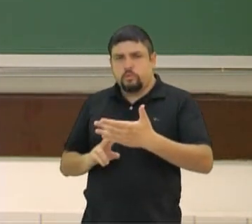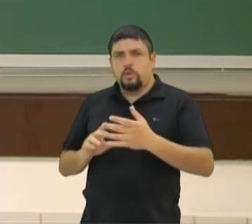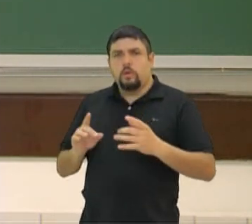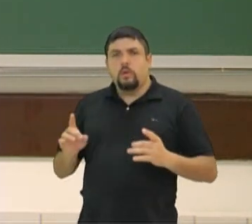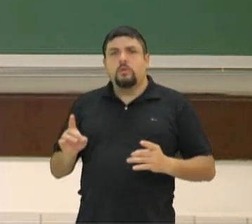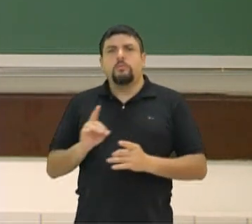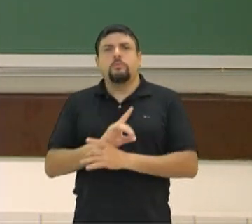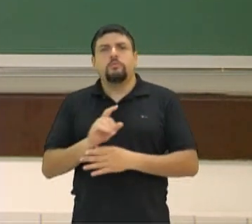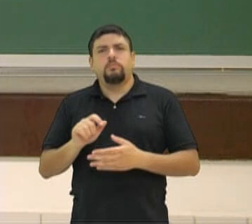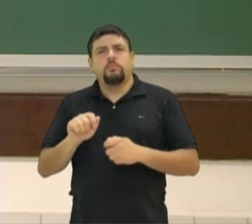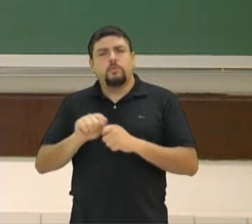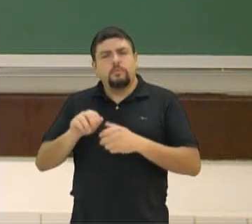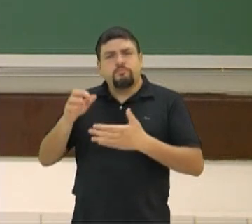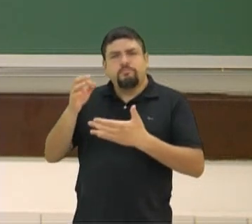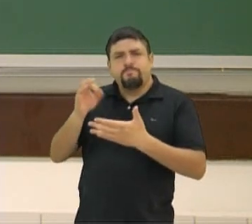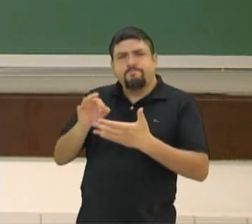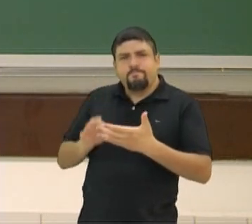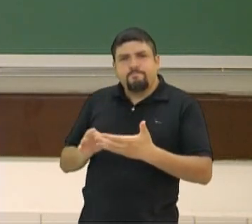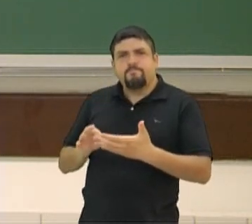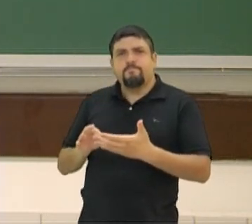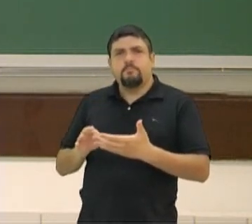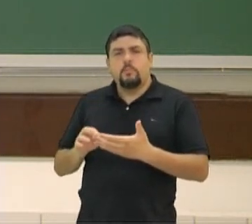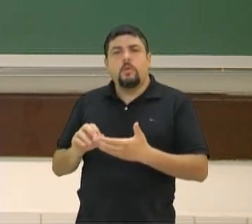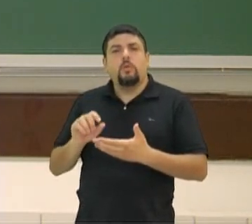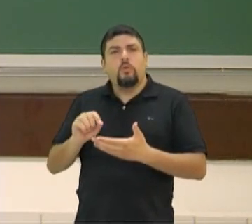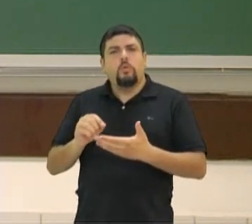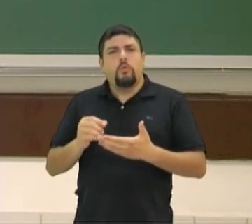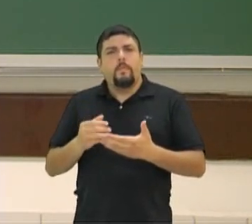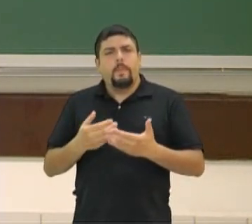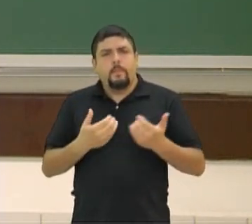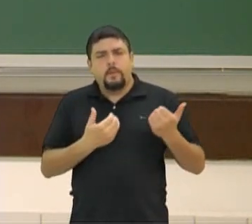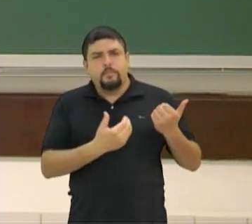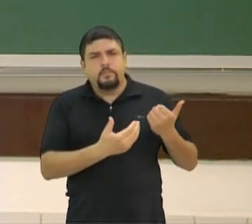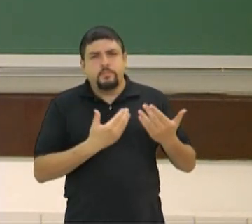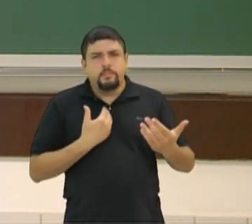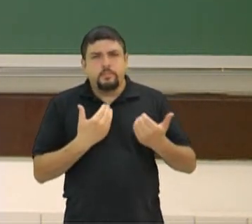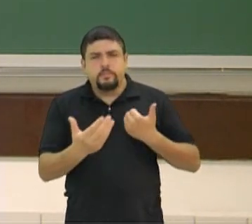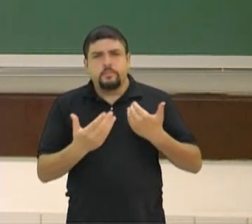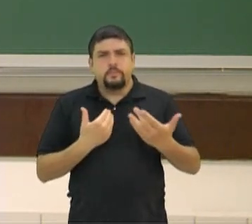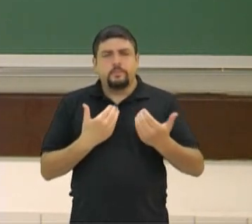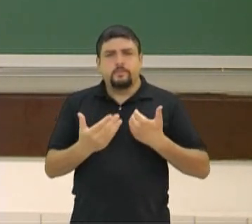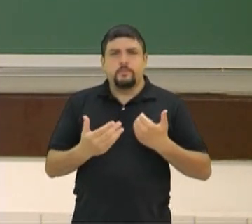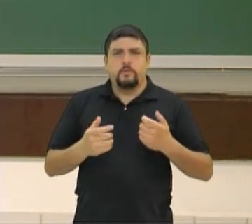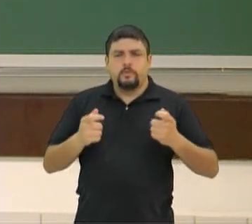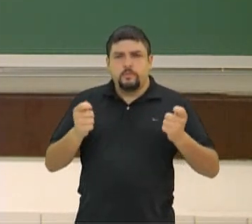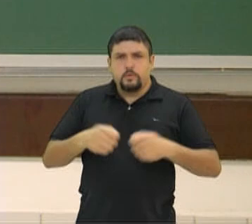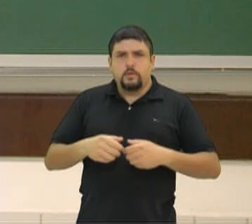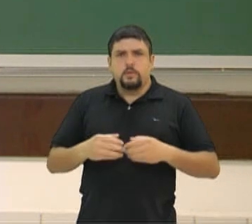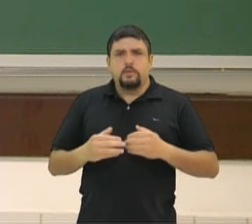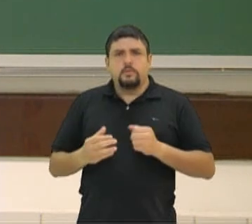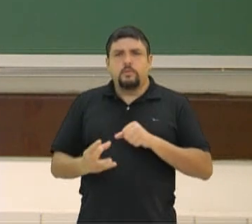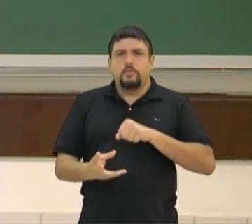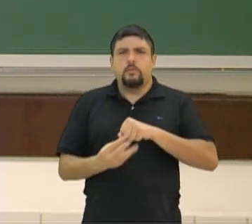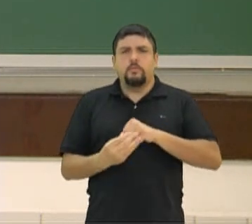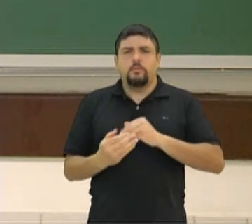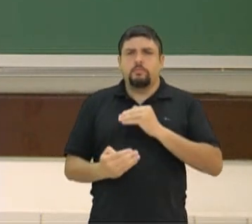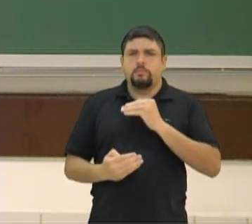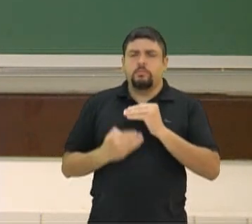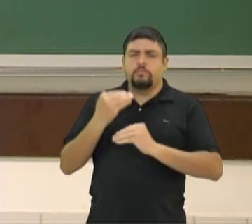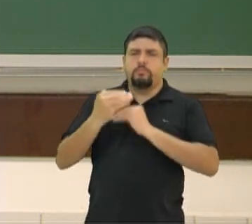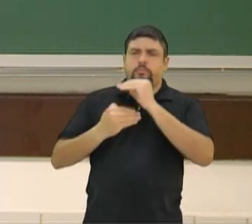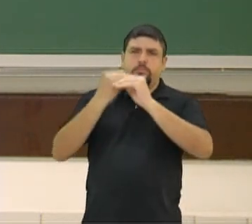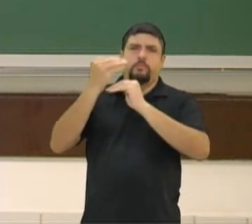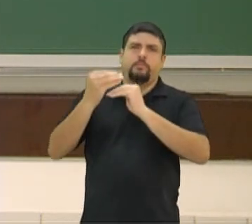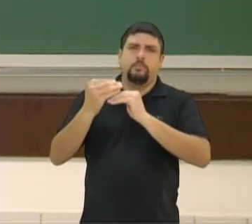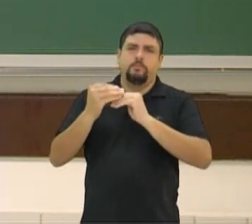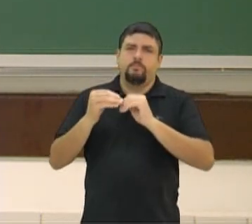faça tudo corretamente. Esse processo é uma via de mão dupla. Isso a gente consegue com isso construir conhecimento, mesmo nesse momento tão